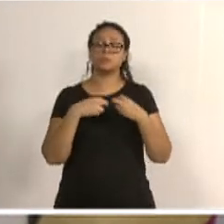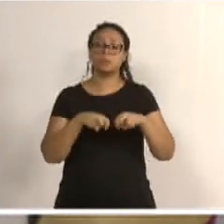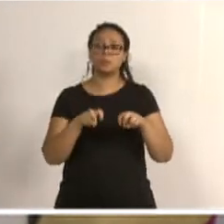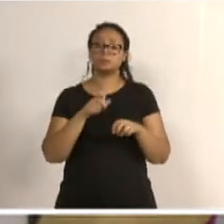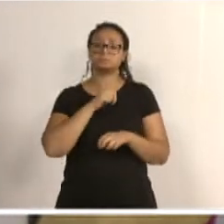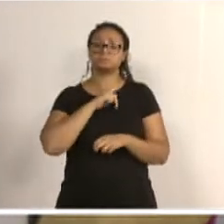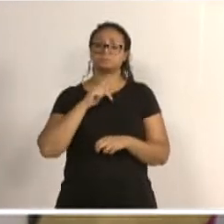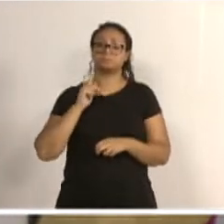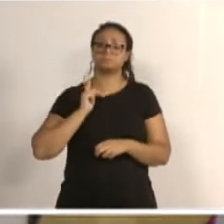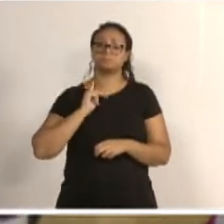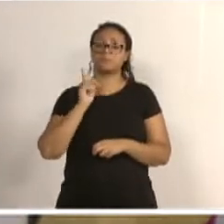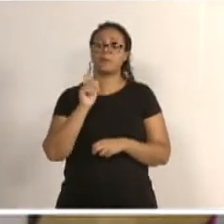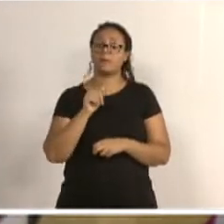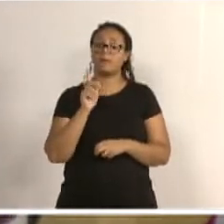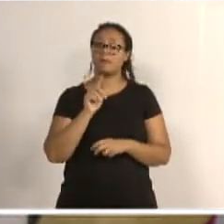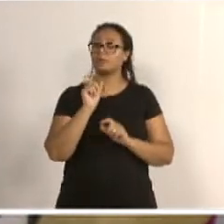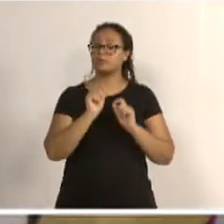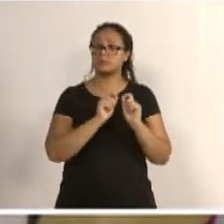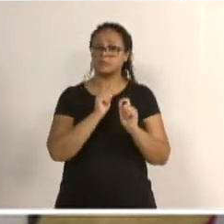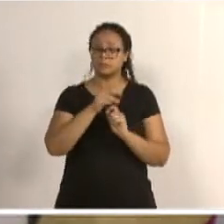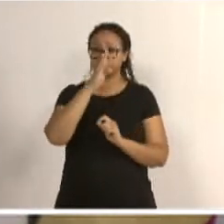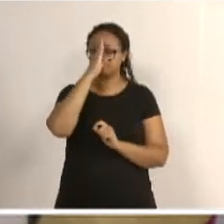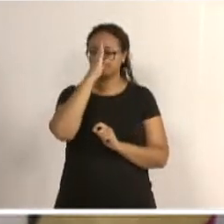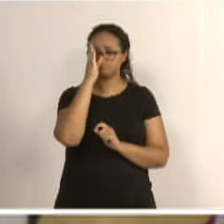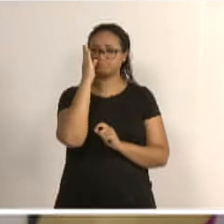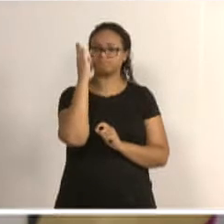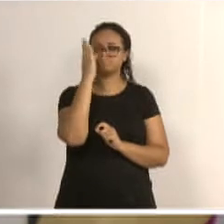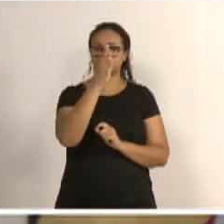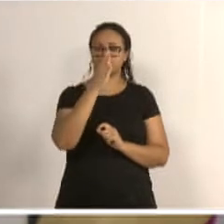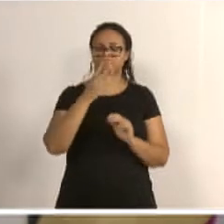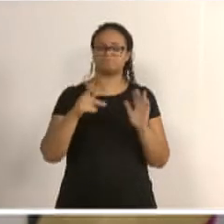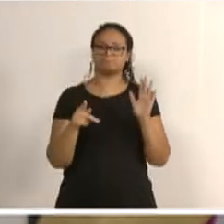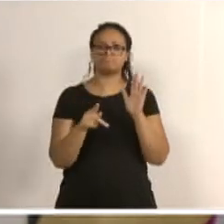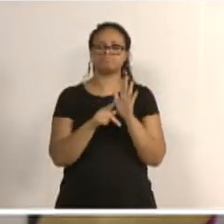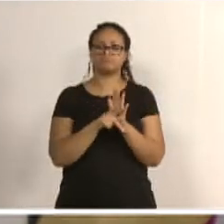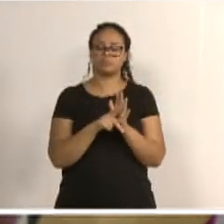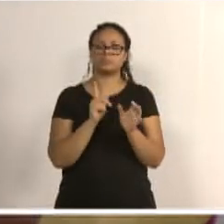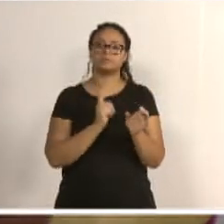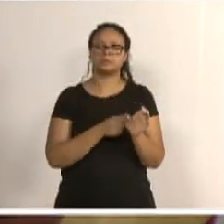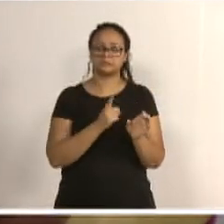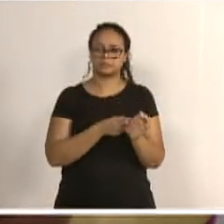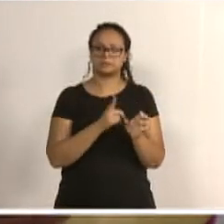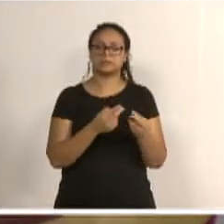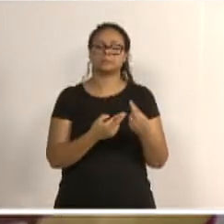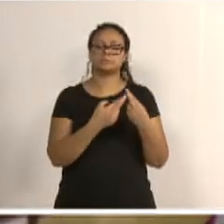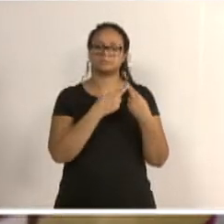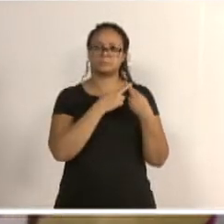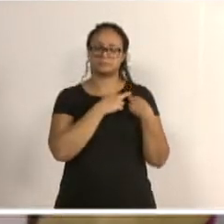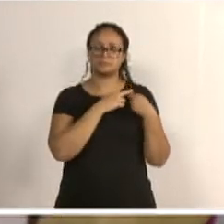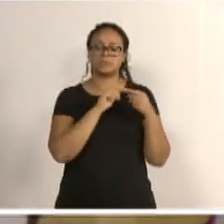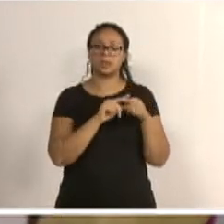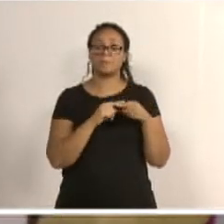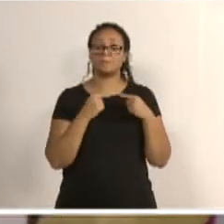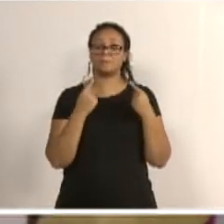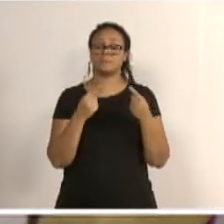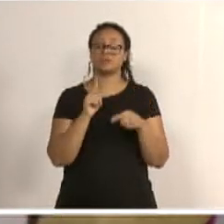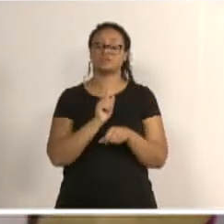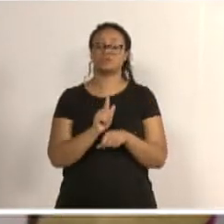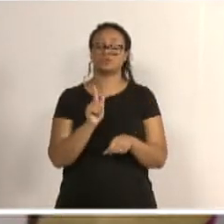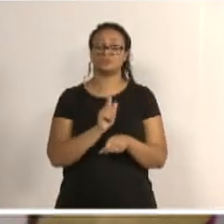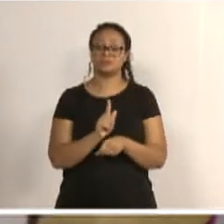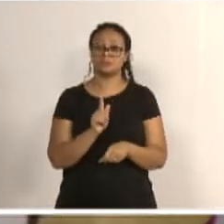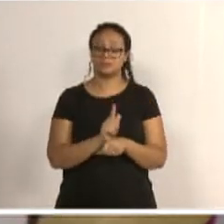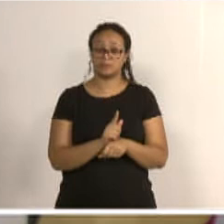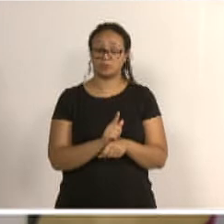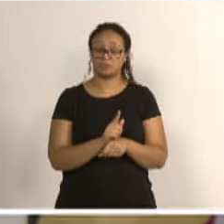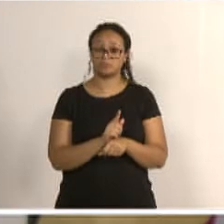essencial a ser executado pelo município ou sob concessão. Mas a gestão do transporte é